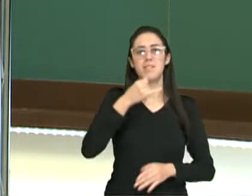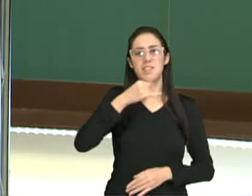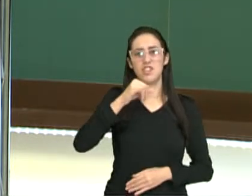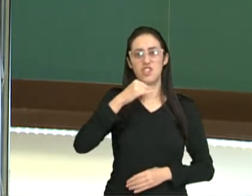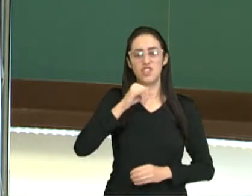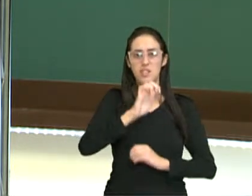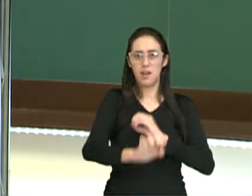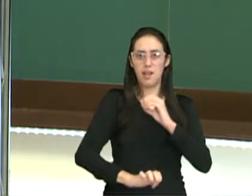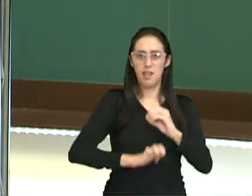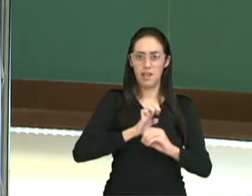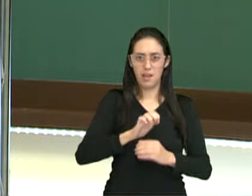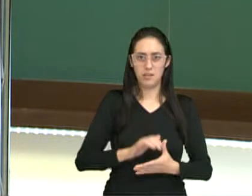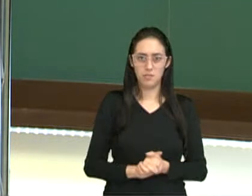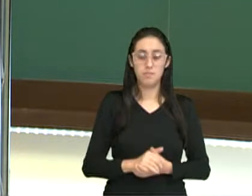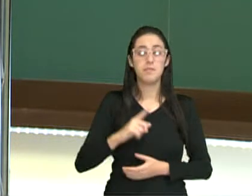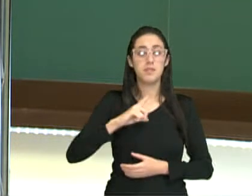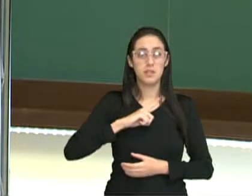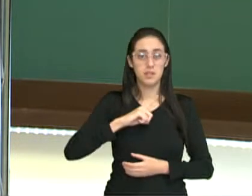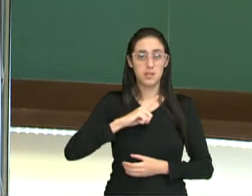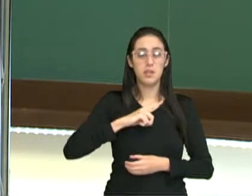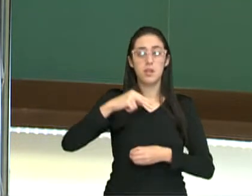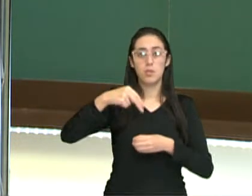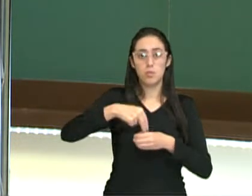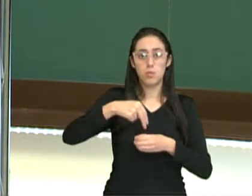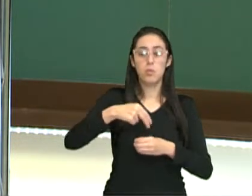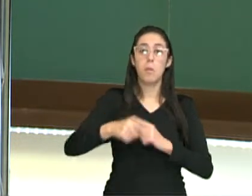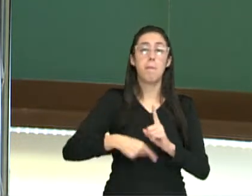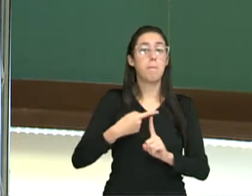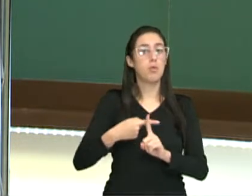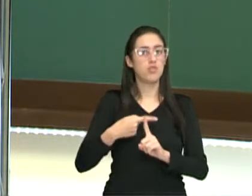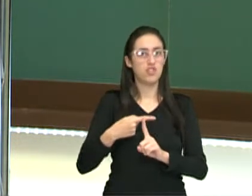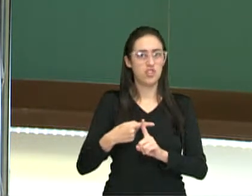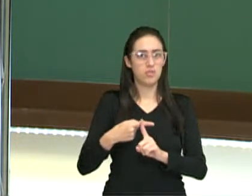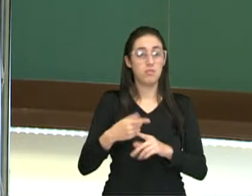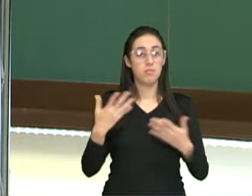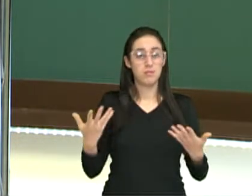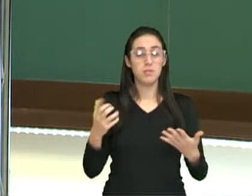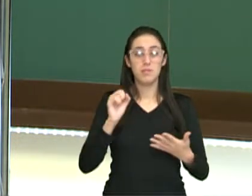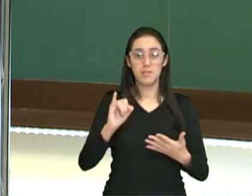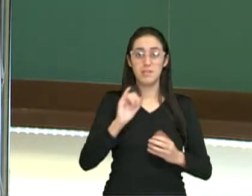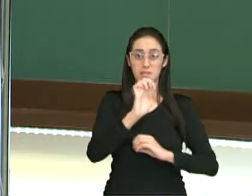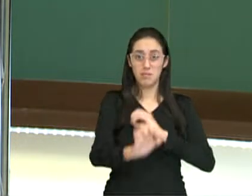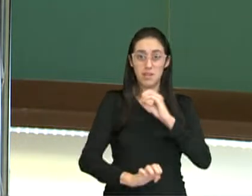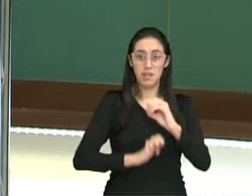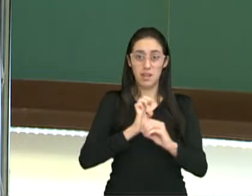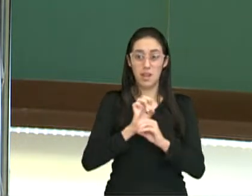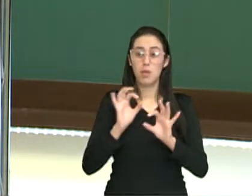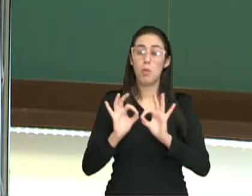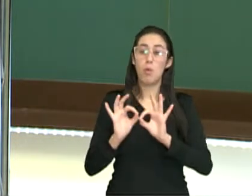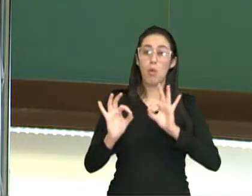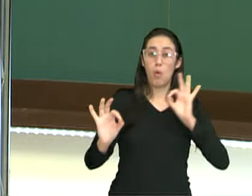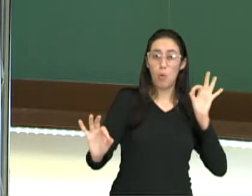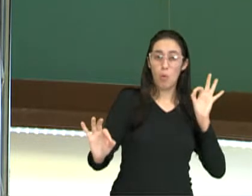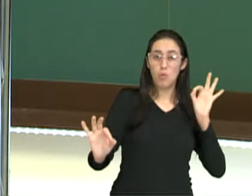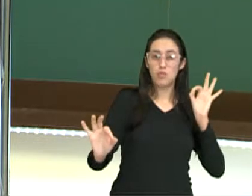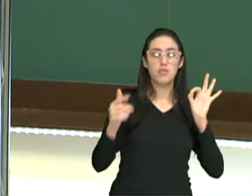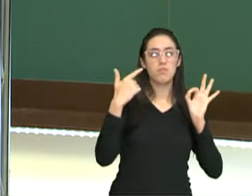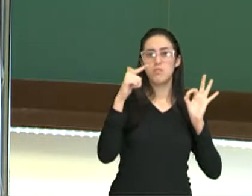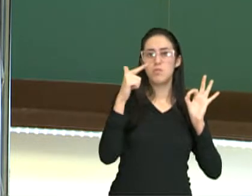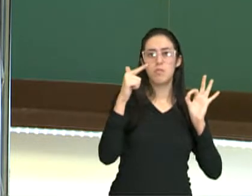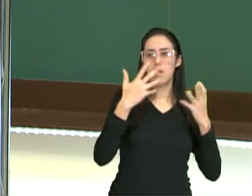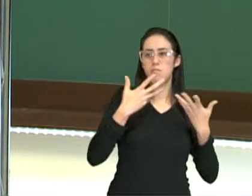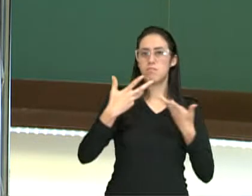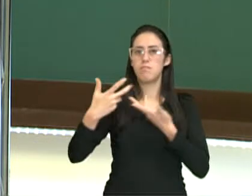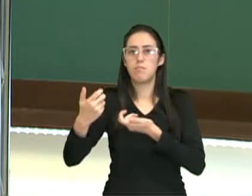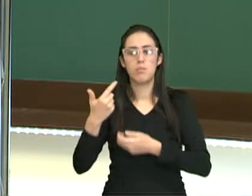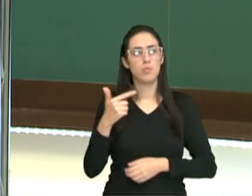o núcleo a gente tem as cargas positivas. Então, o elétron que está mais afastado, ele vai ter menos atração ali pelo núcleo,